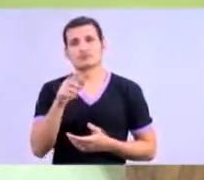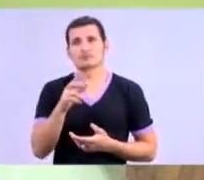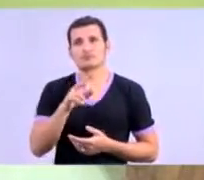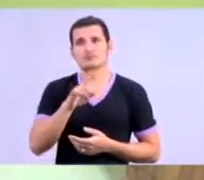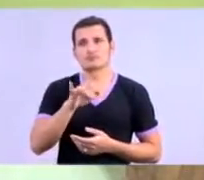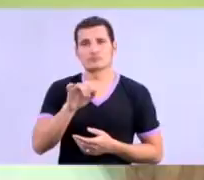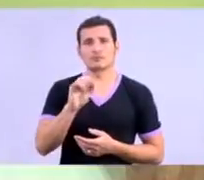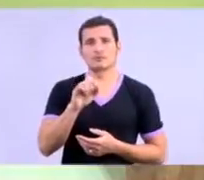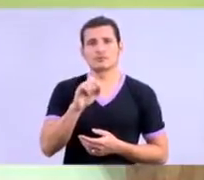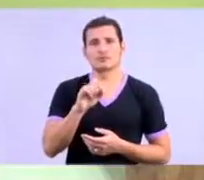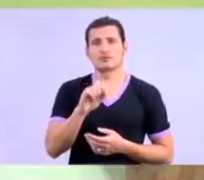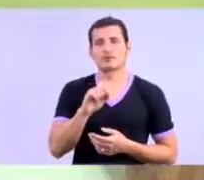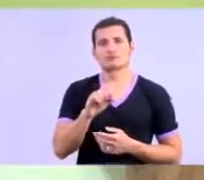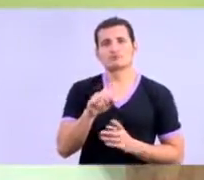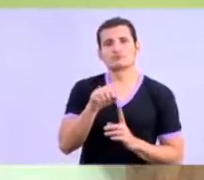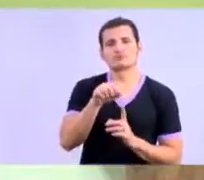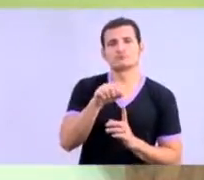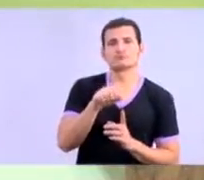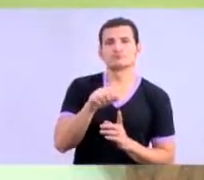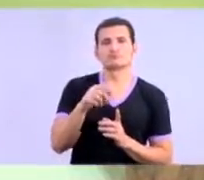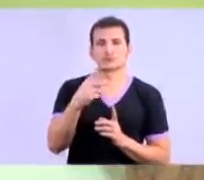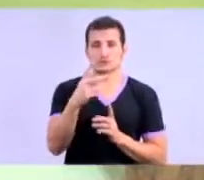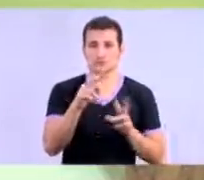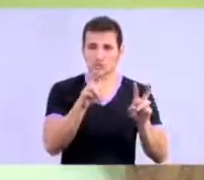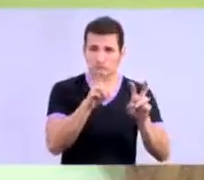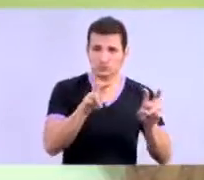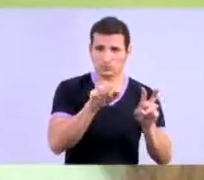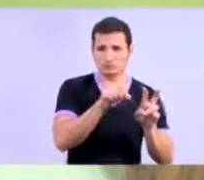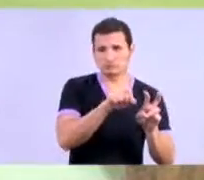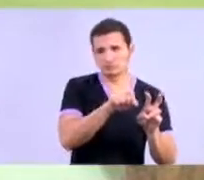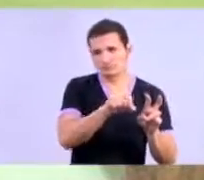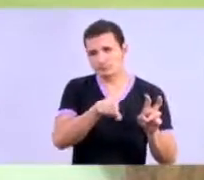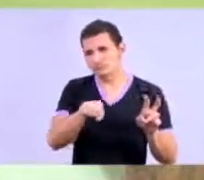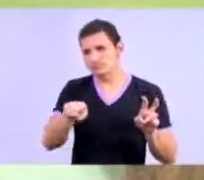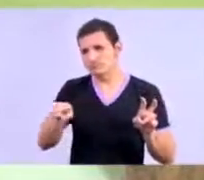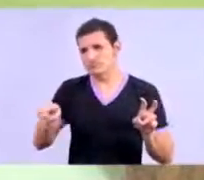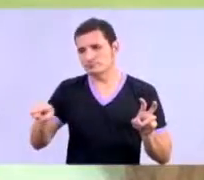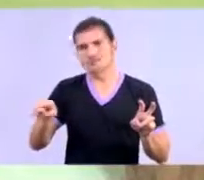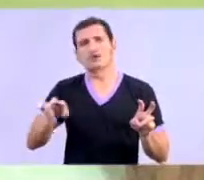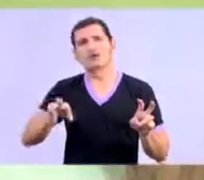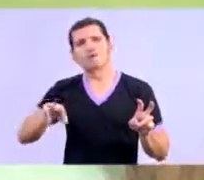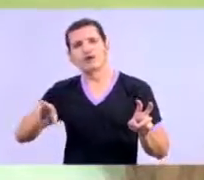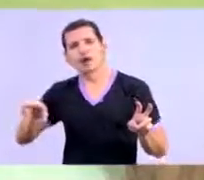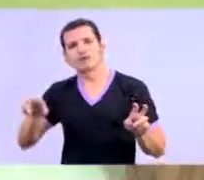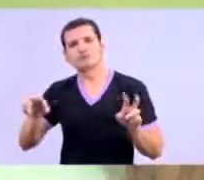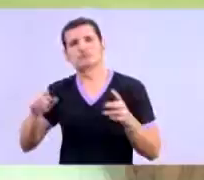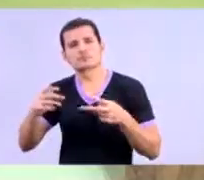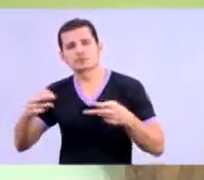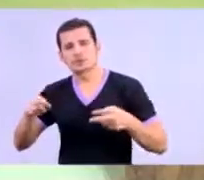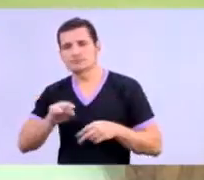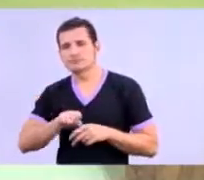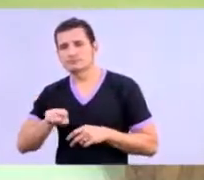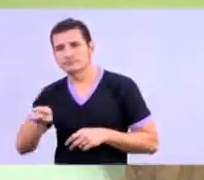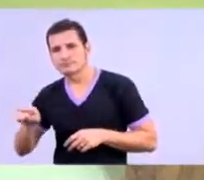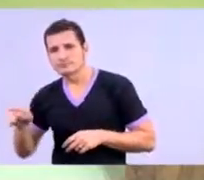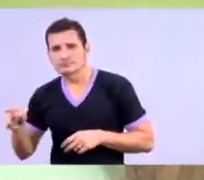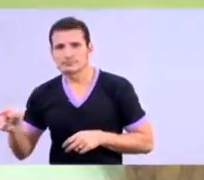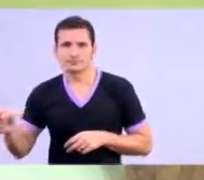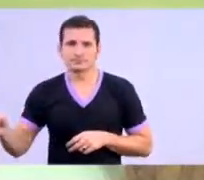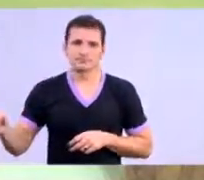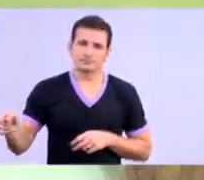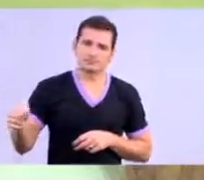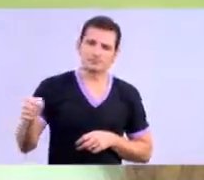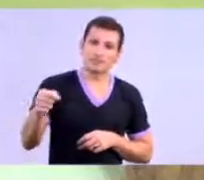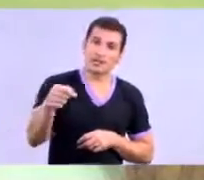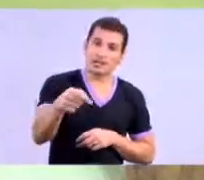uma requisição. Essa requisição sai do seu computador, passa por uma série de equipamentos intermediários e